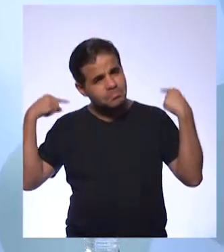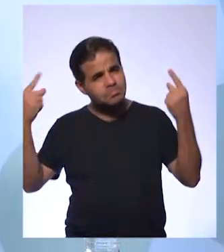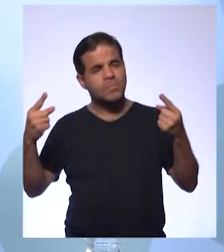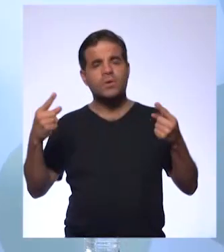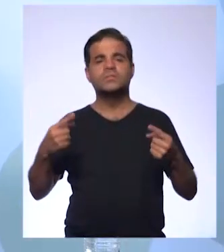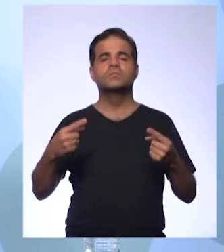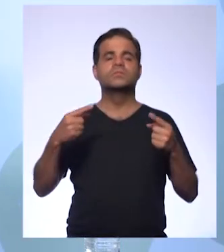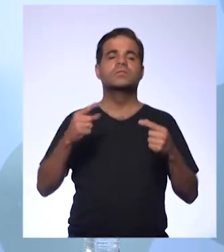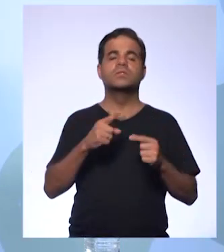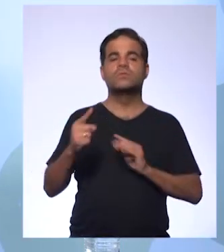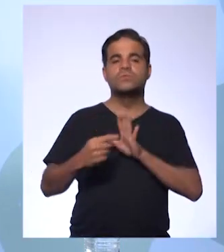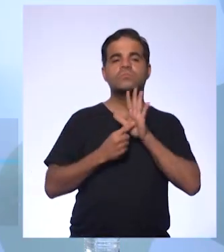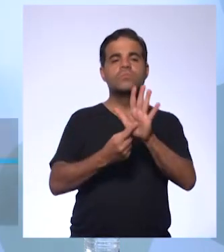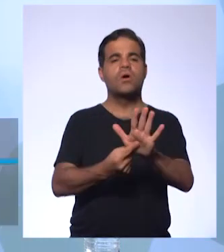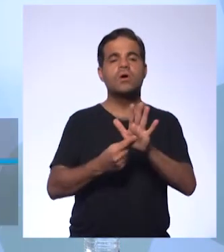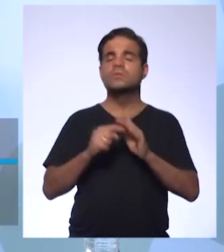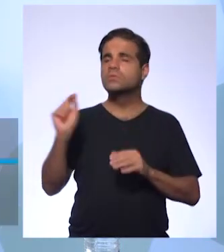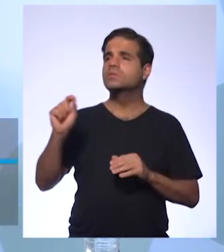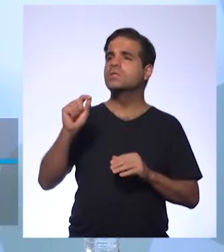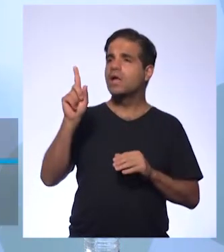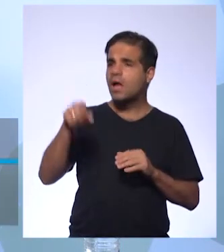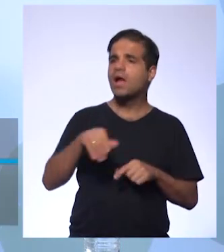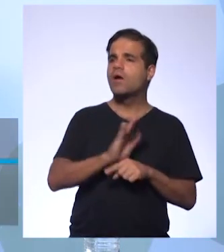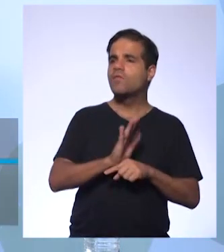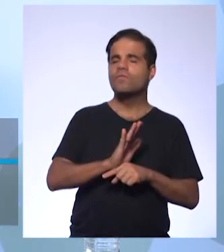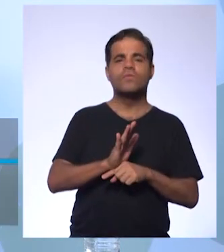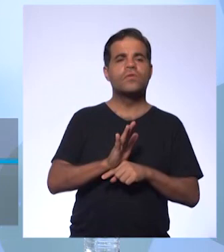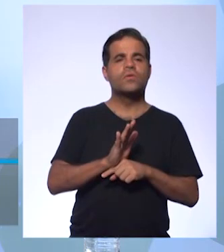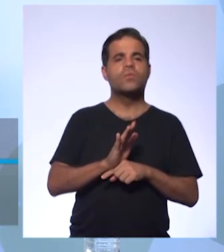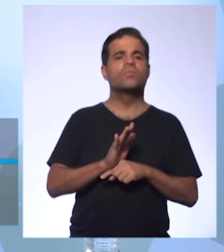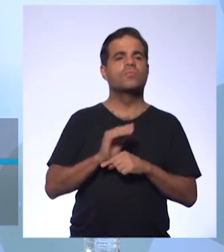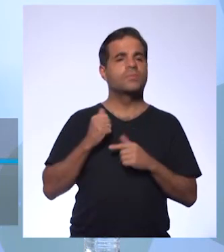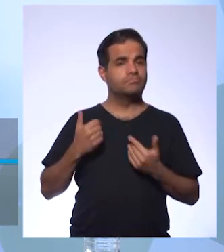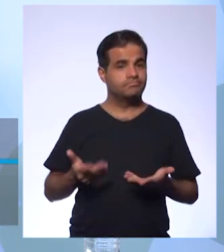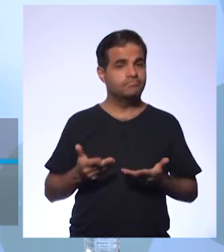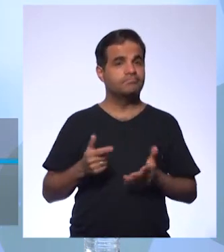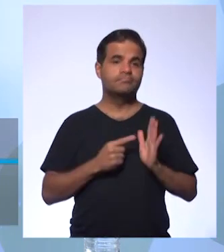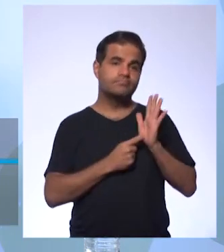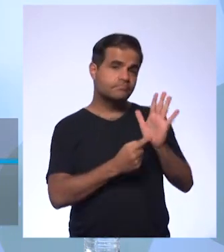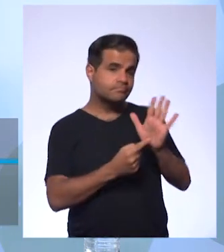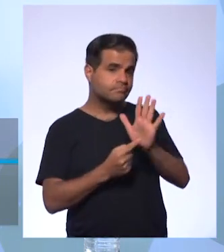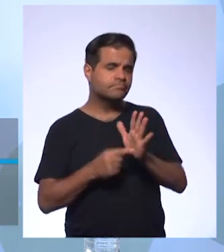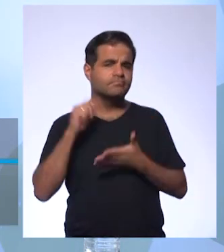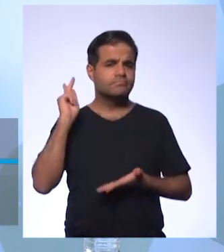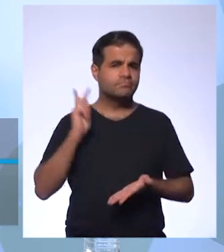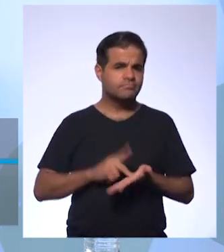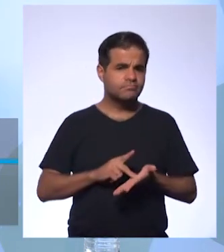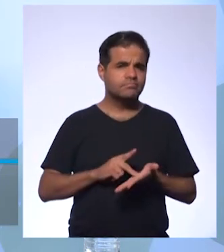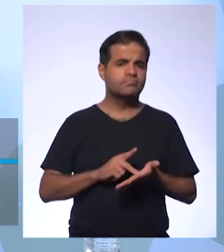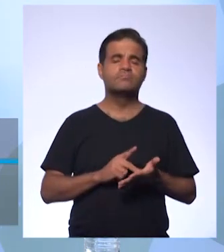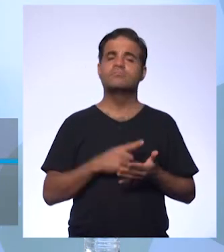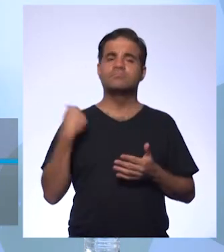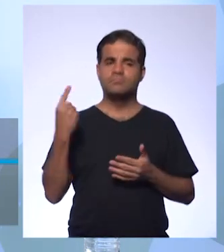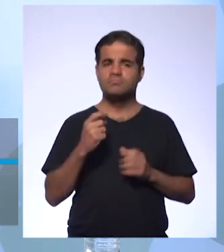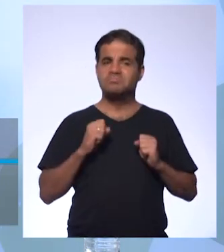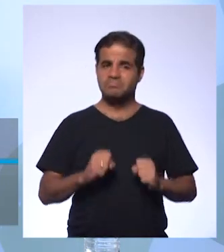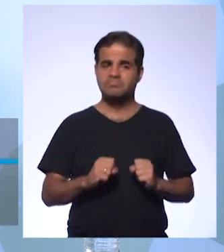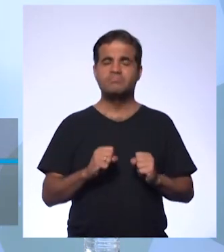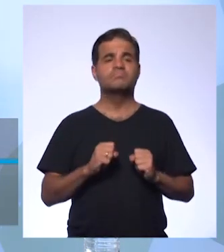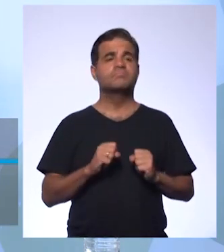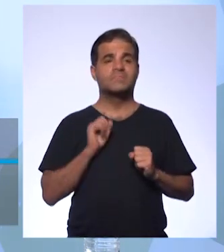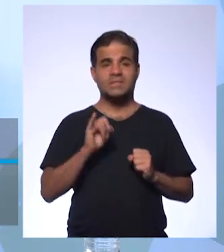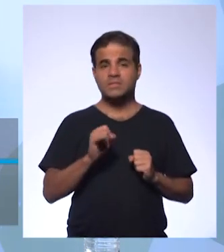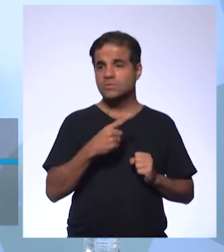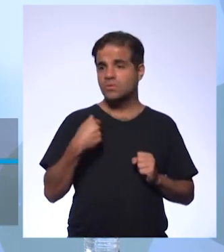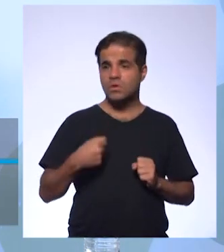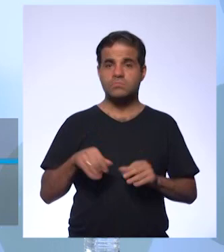eles nos mostram que é um filme que, além de estar mostrando a realidade, o quanto ainda pode, se a gente